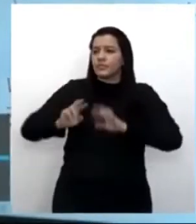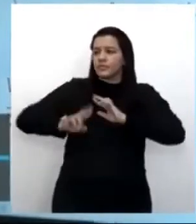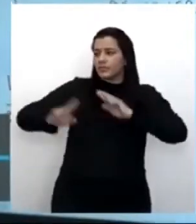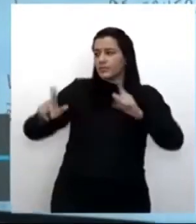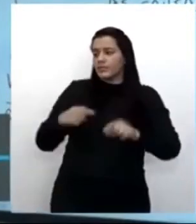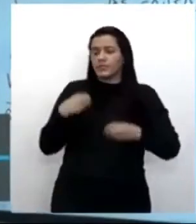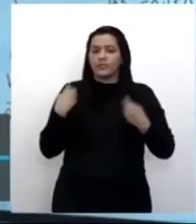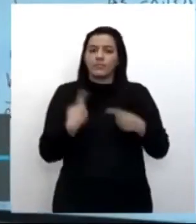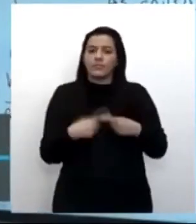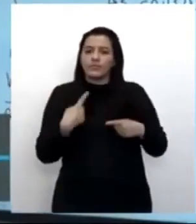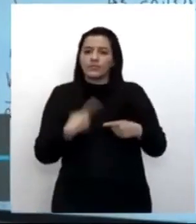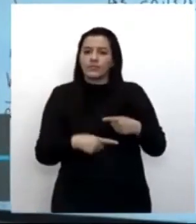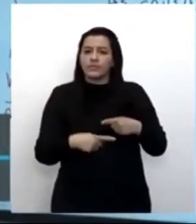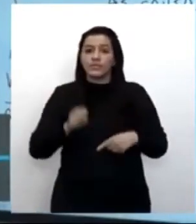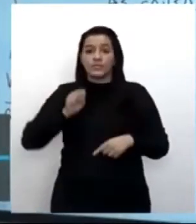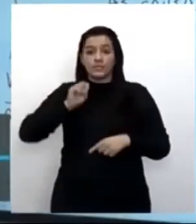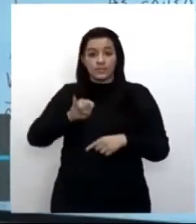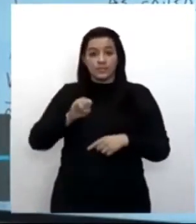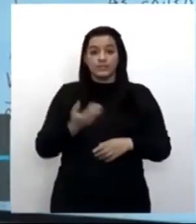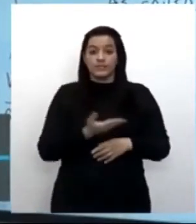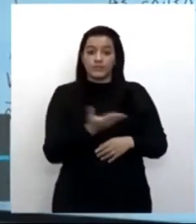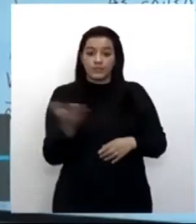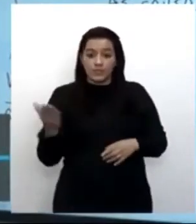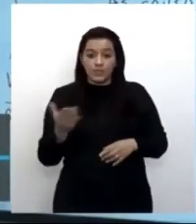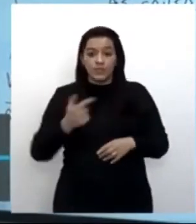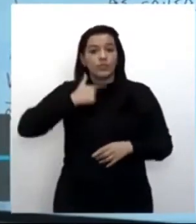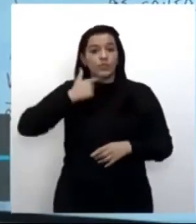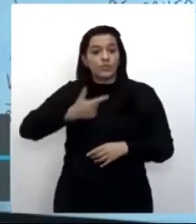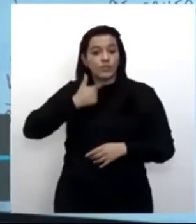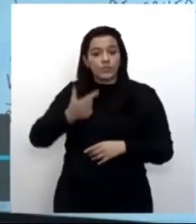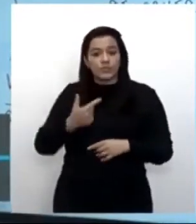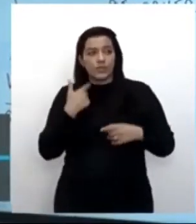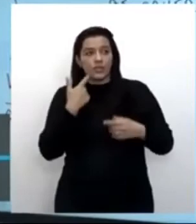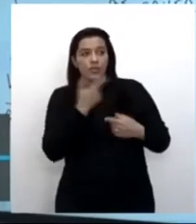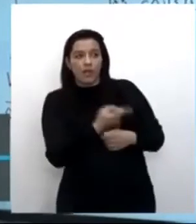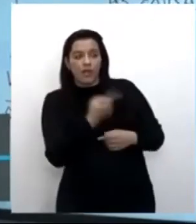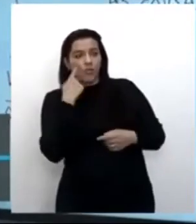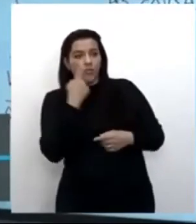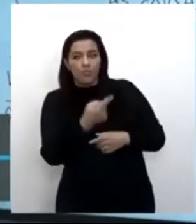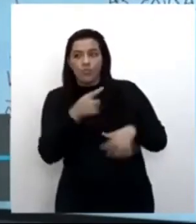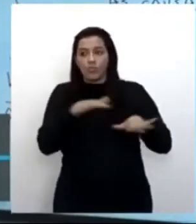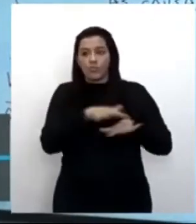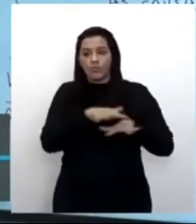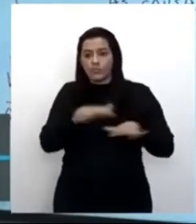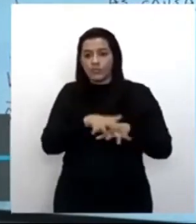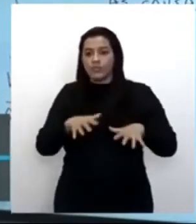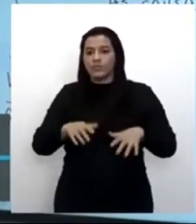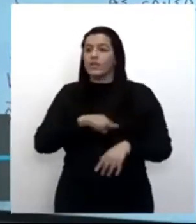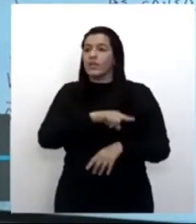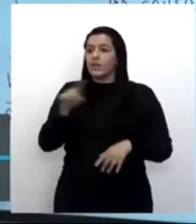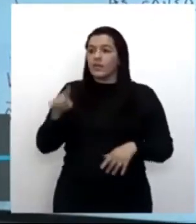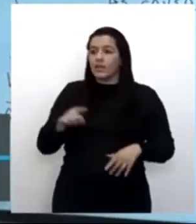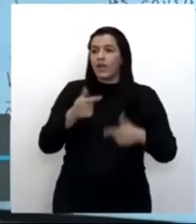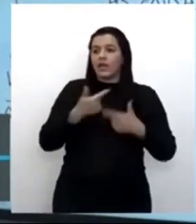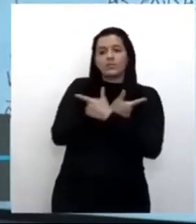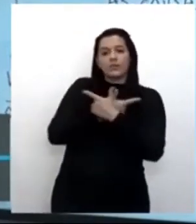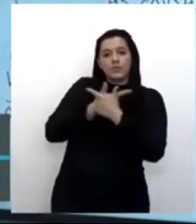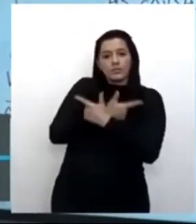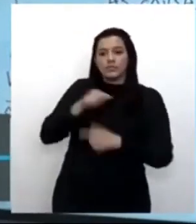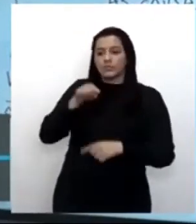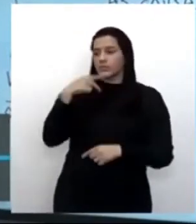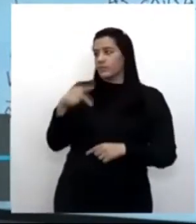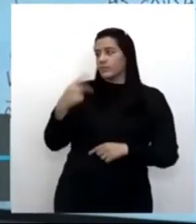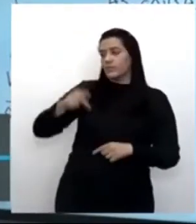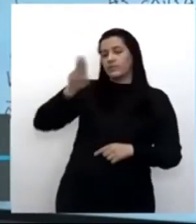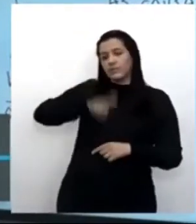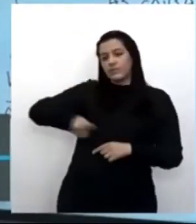Porque se você não conseguir diferenciar o tipo de movimento, as equações que você vai utilizar